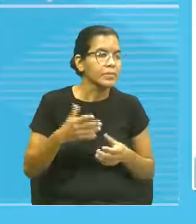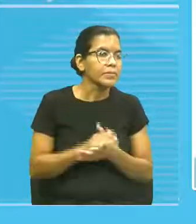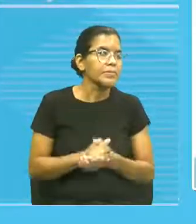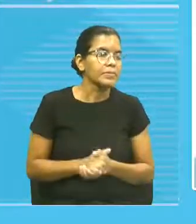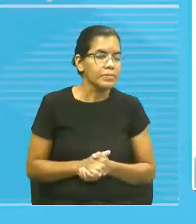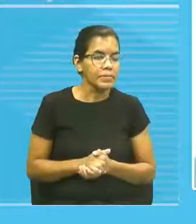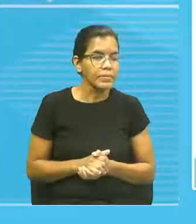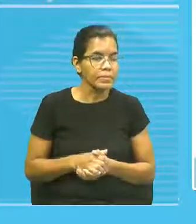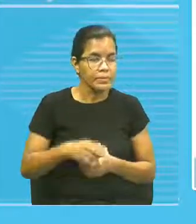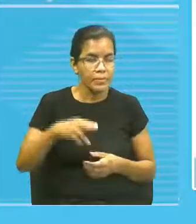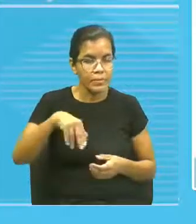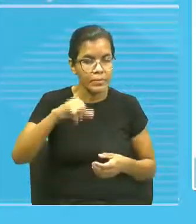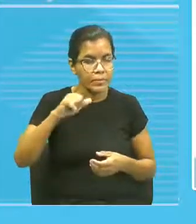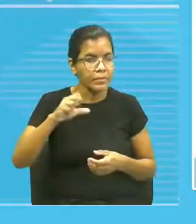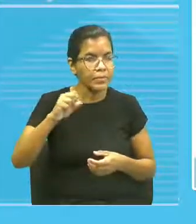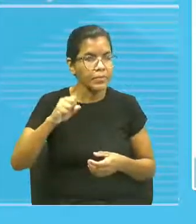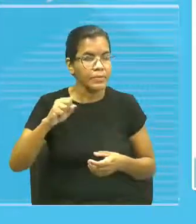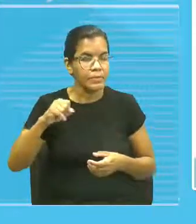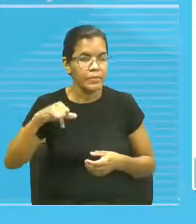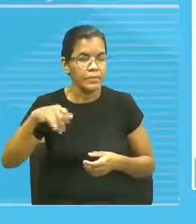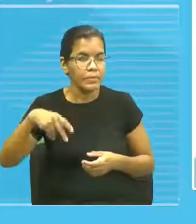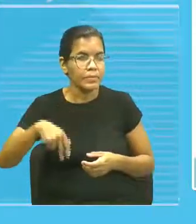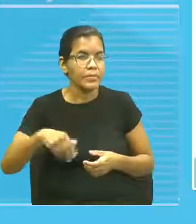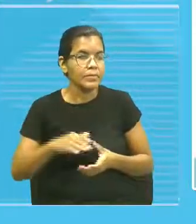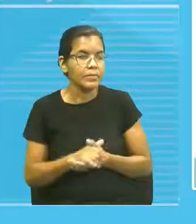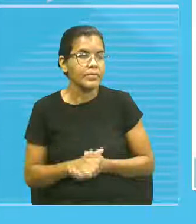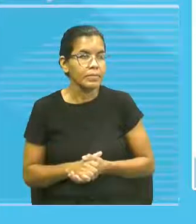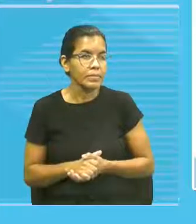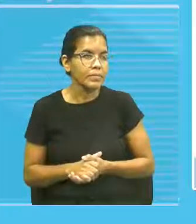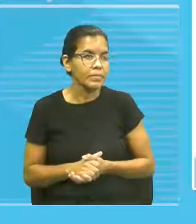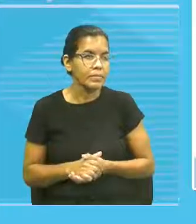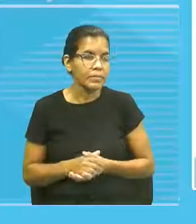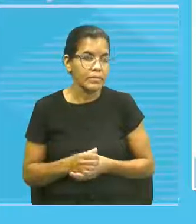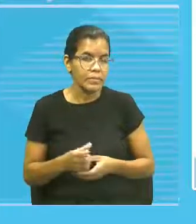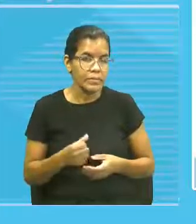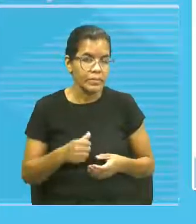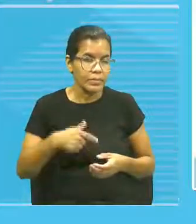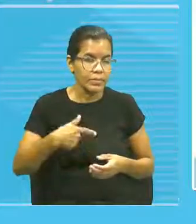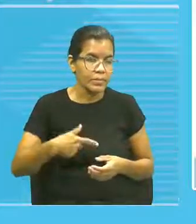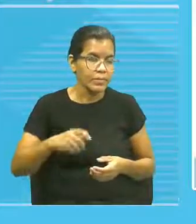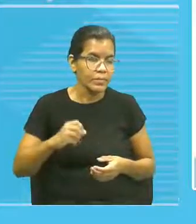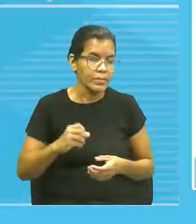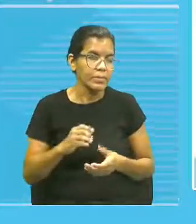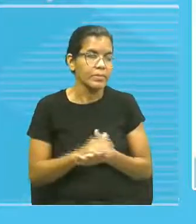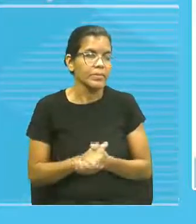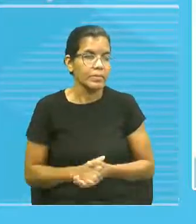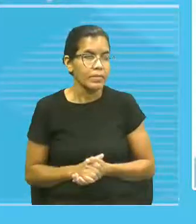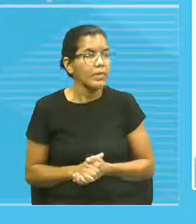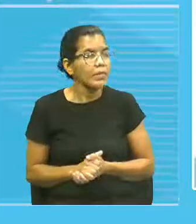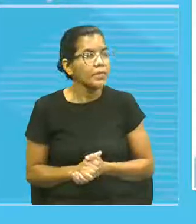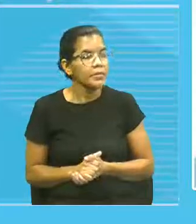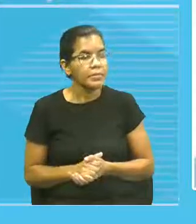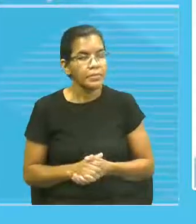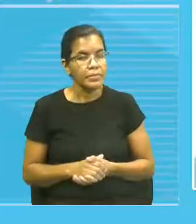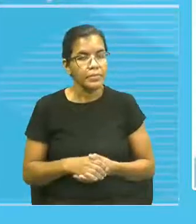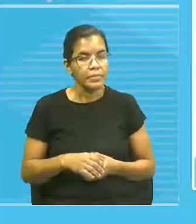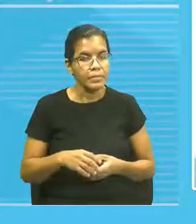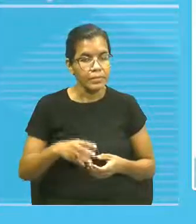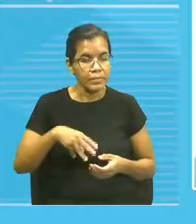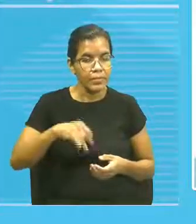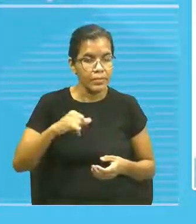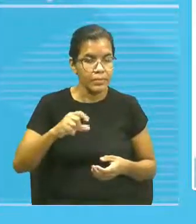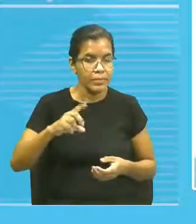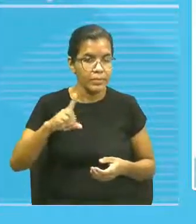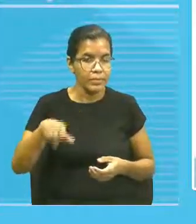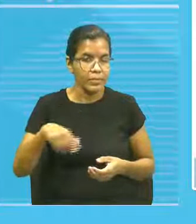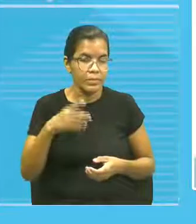eu não sei quantas calorias são. Sei lá, 670. Se você tiver um Nissin em casa, bem um miojo, olhe bem